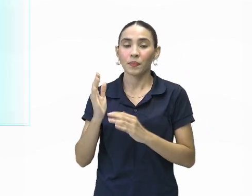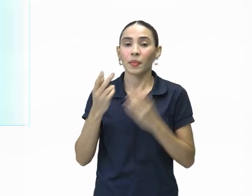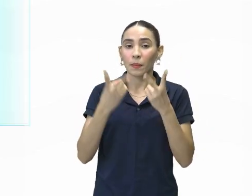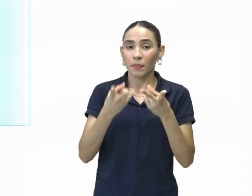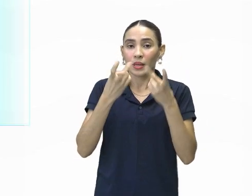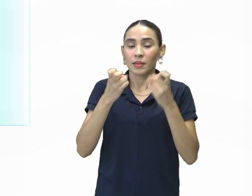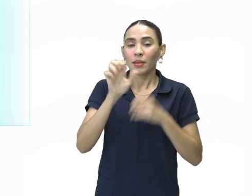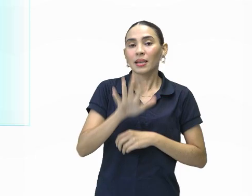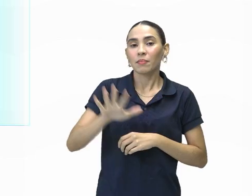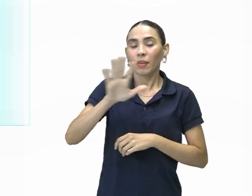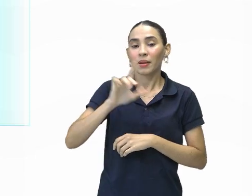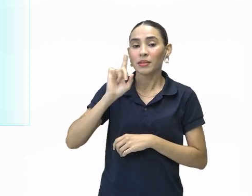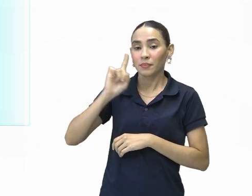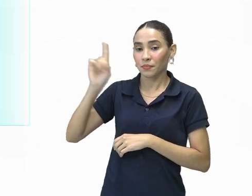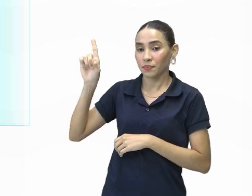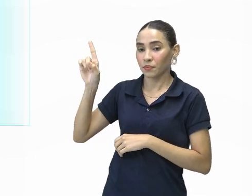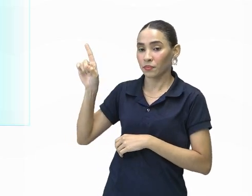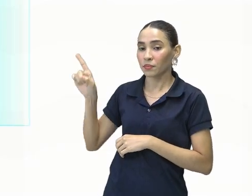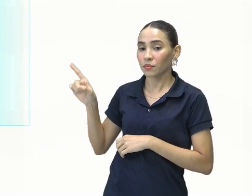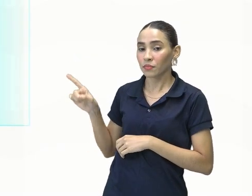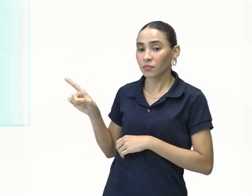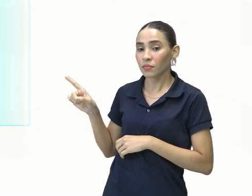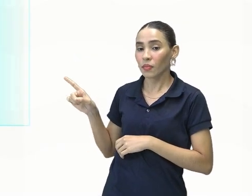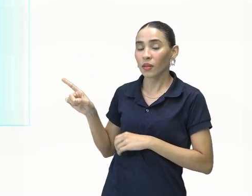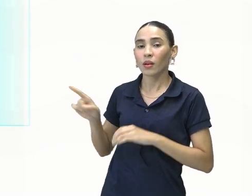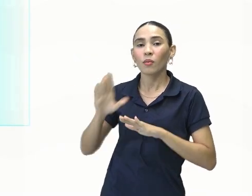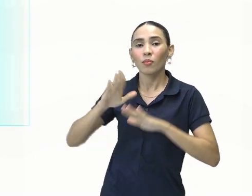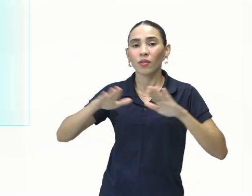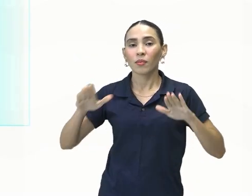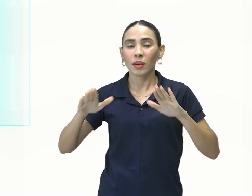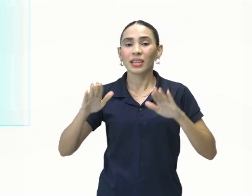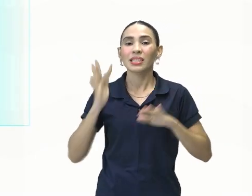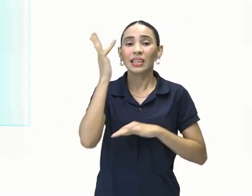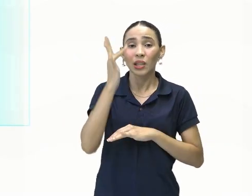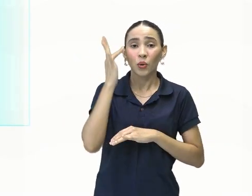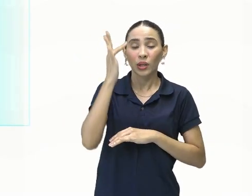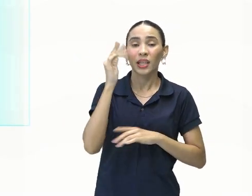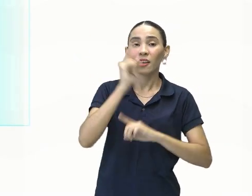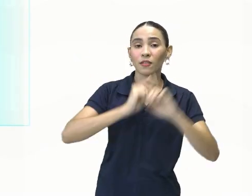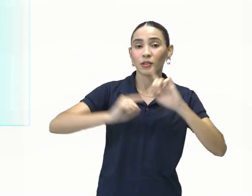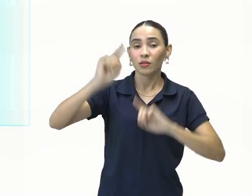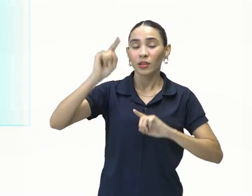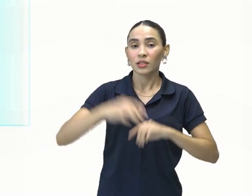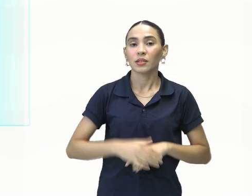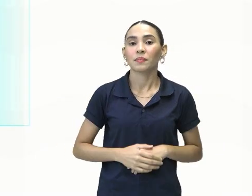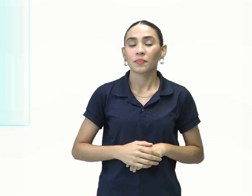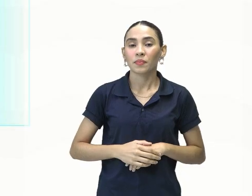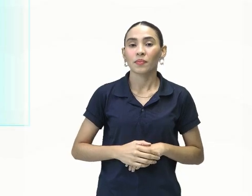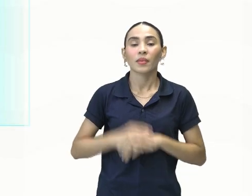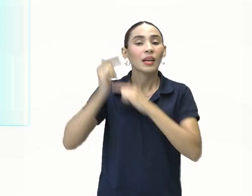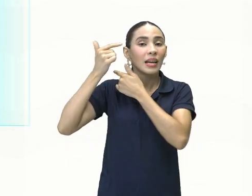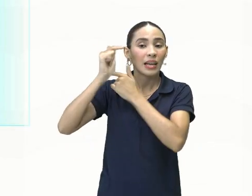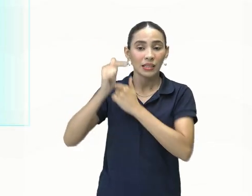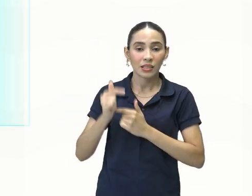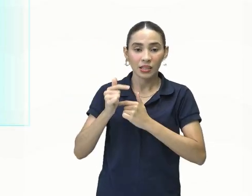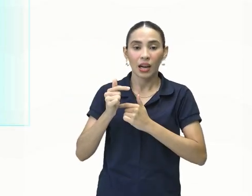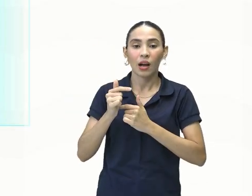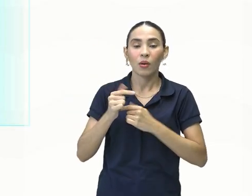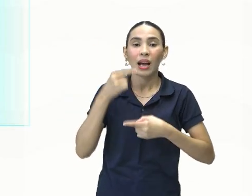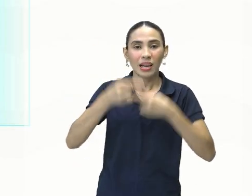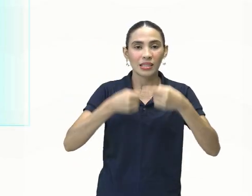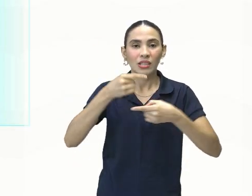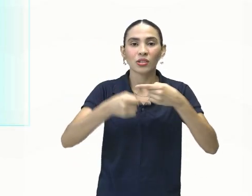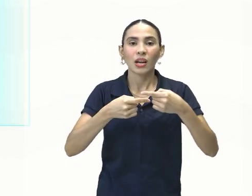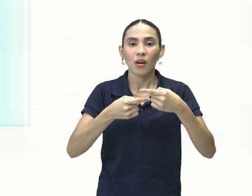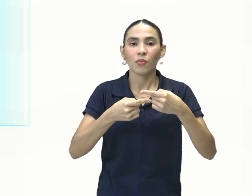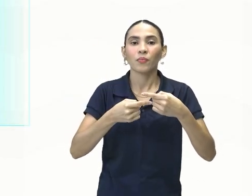observar nessa imagem, né, que provavelmente, segundo as teorias evolucionistas, esse ancestral em comum, né,